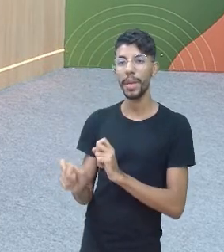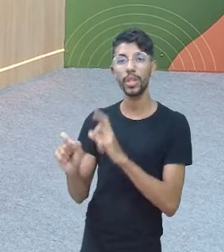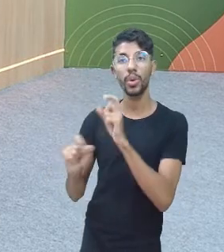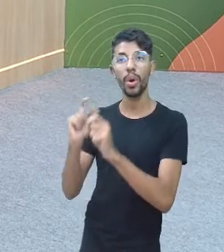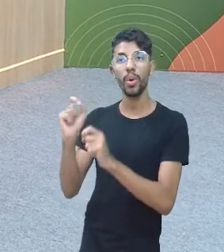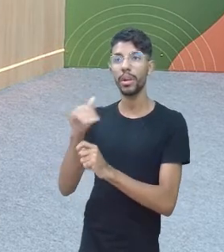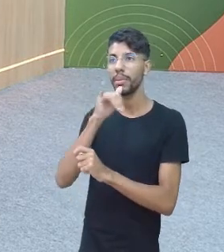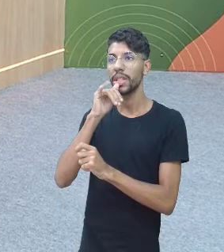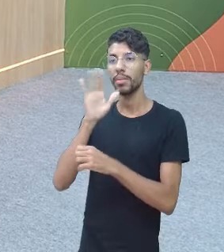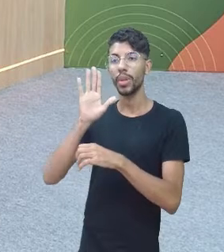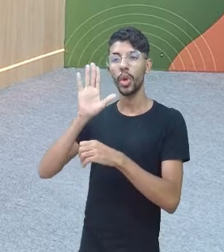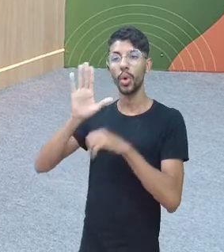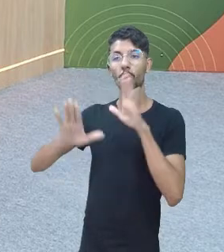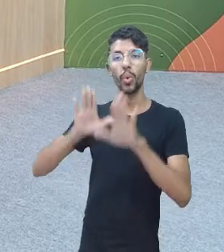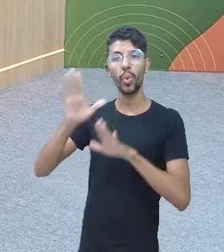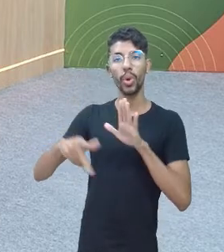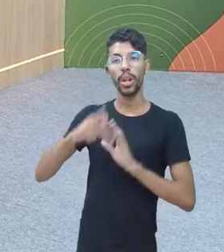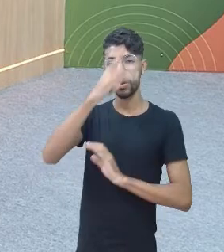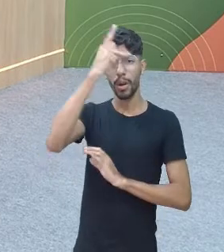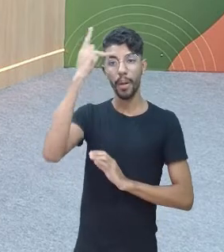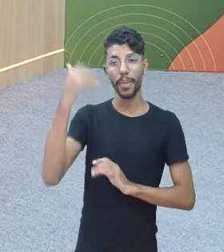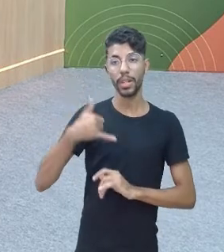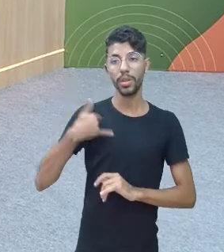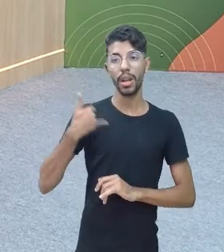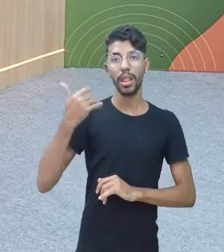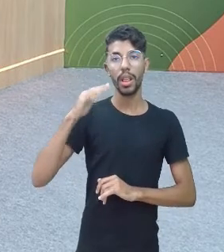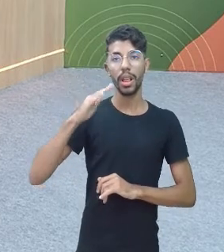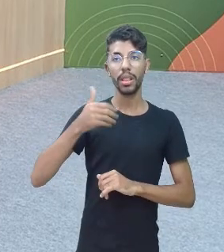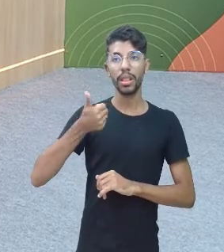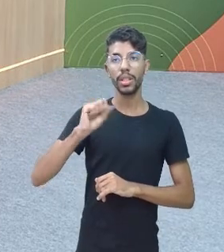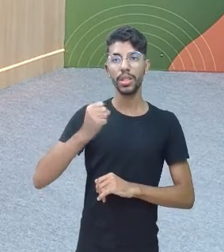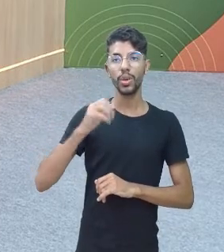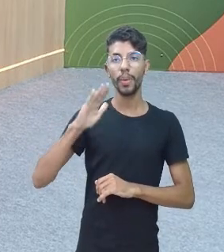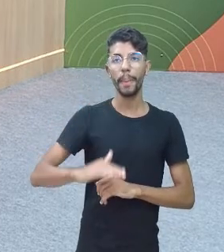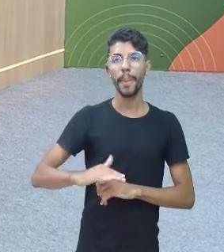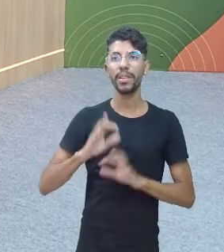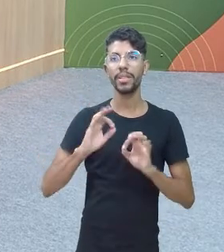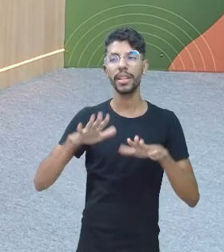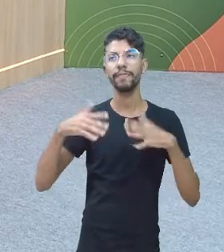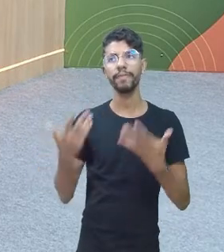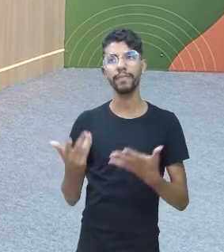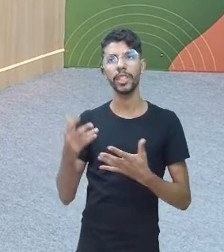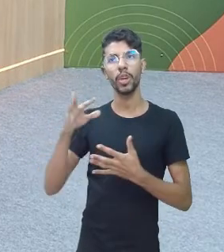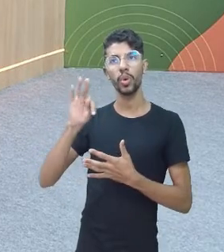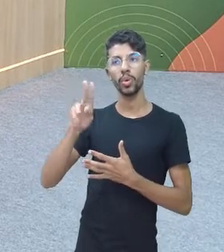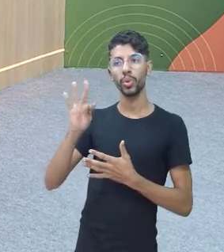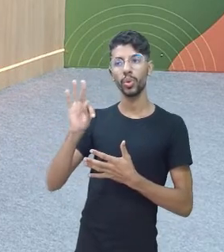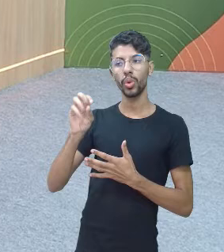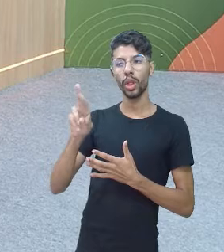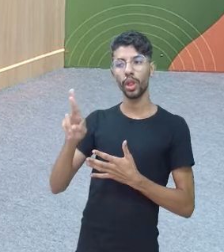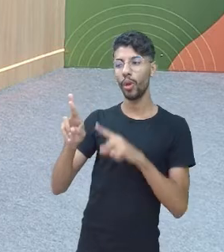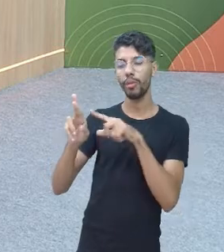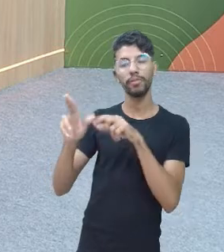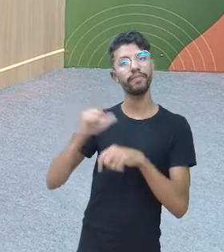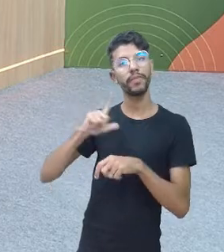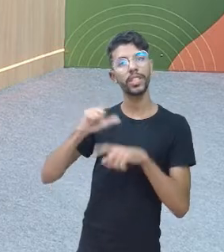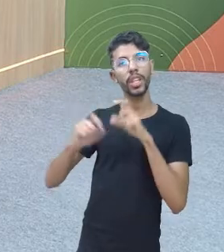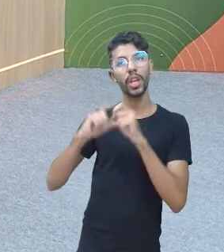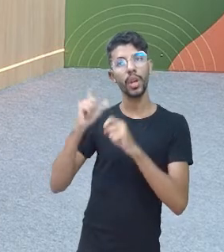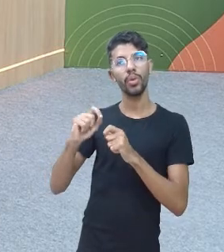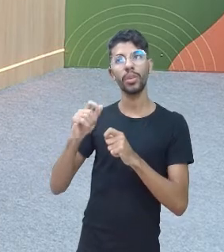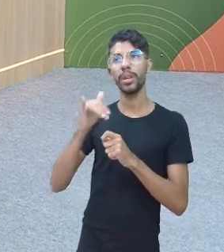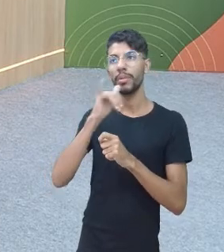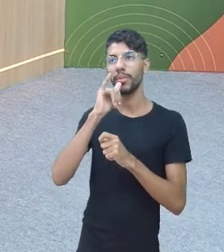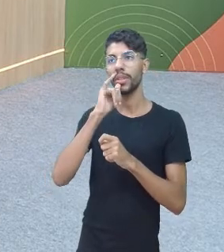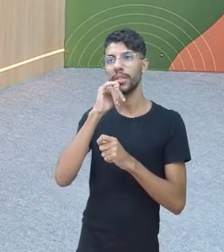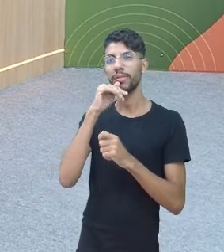idade. Então, ele está incapaz de cuidar de si próprio. Então, o tutor assume esse cargo de confiança de